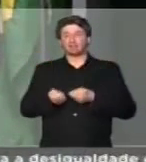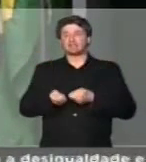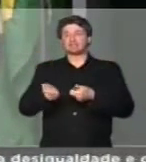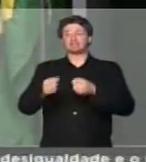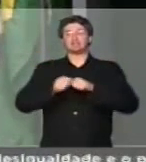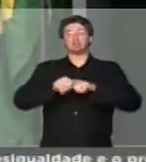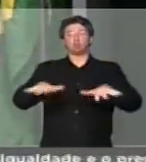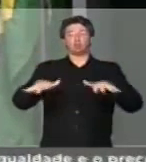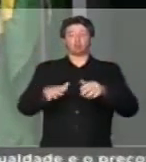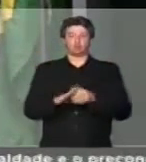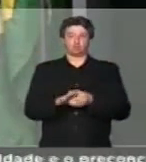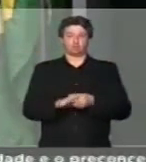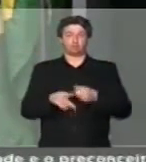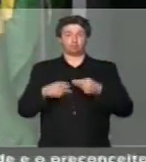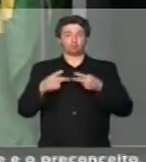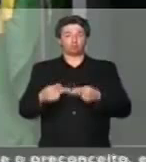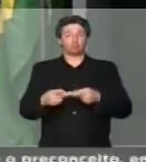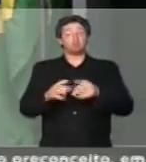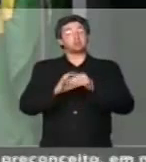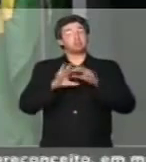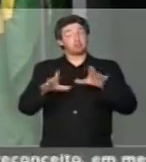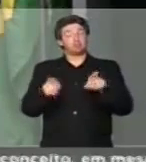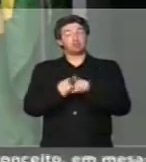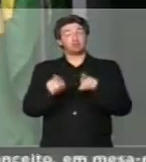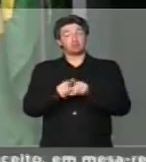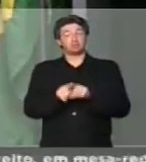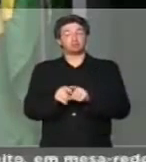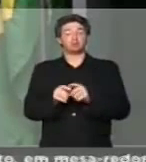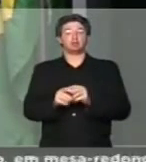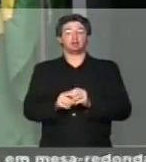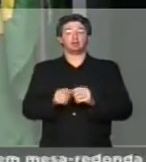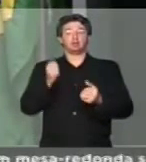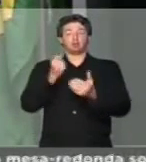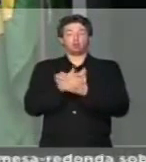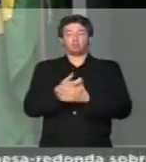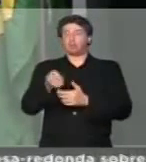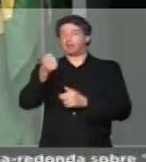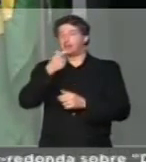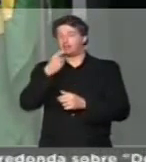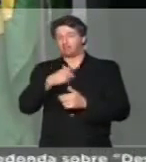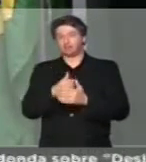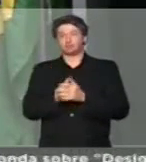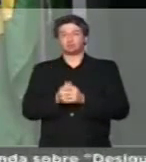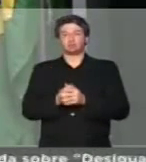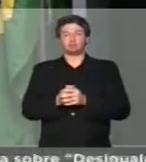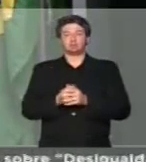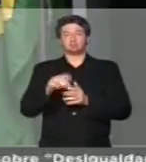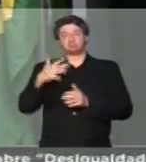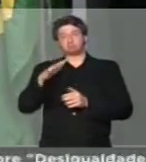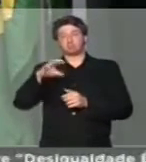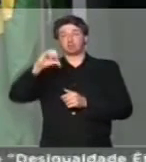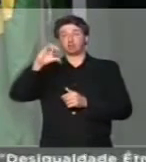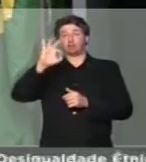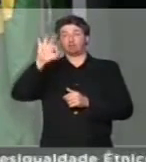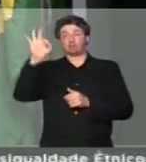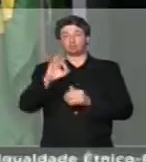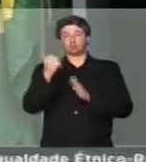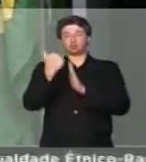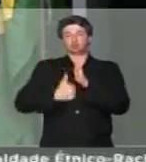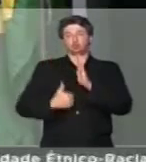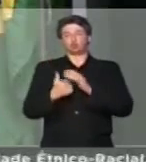ou destinado a um programa que permitia, inclusive, compra com medicamentos em torno de